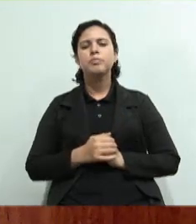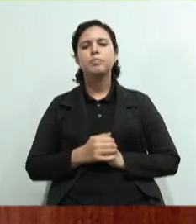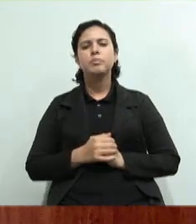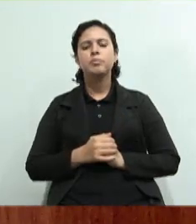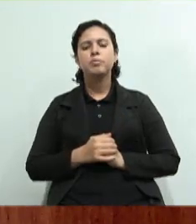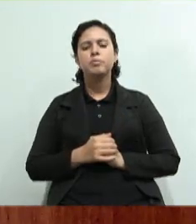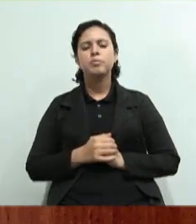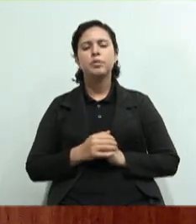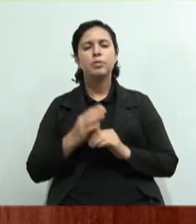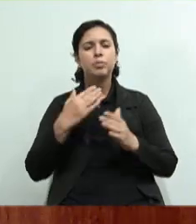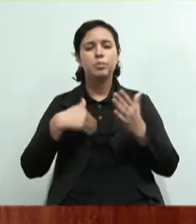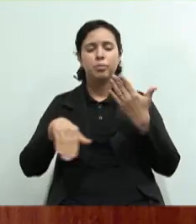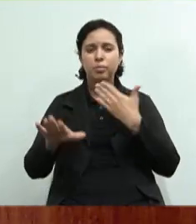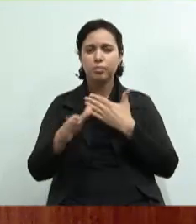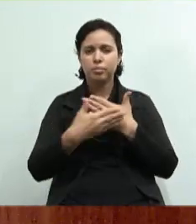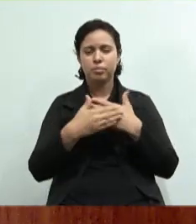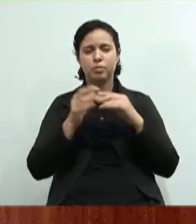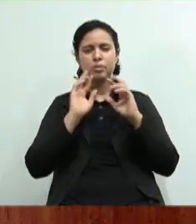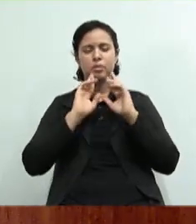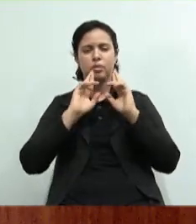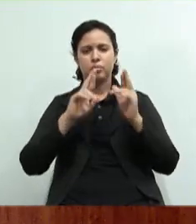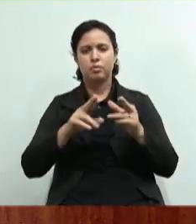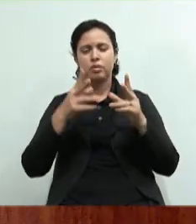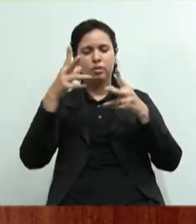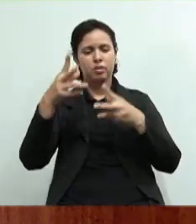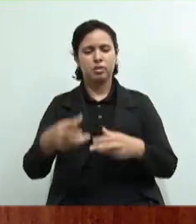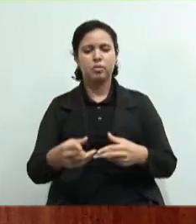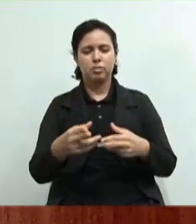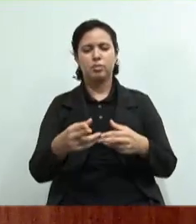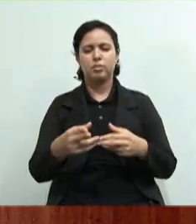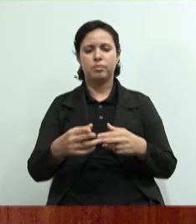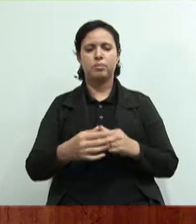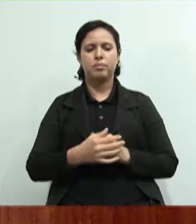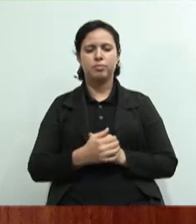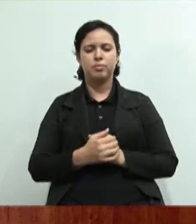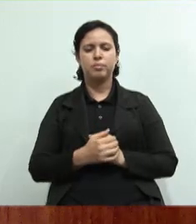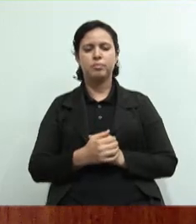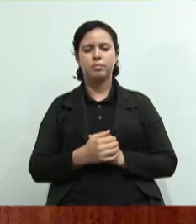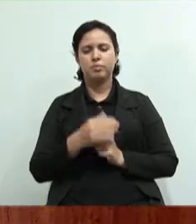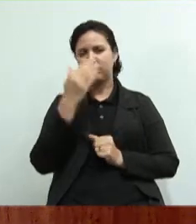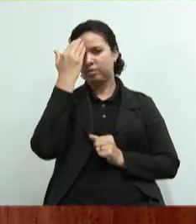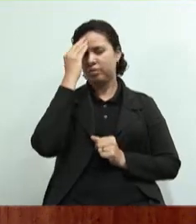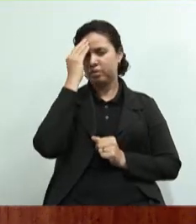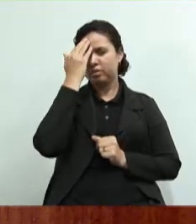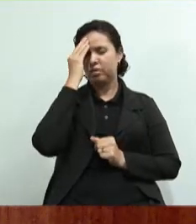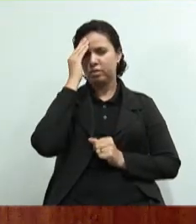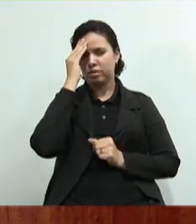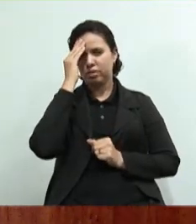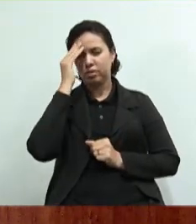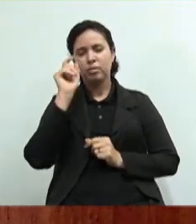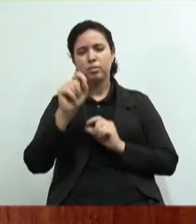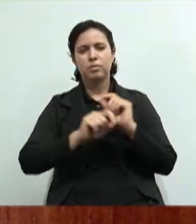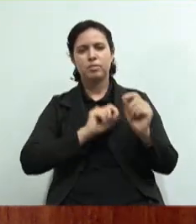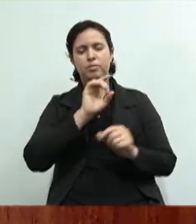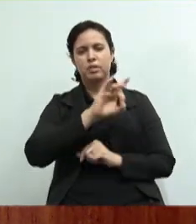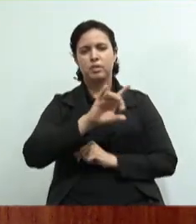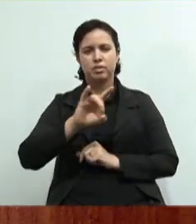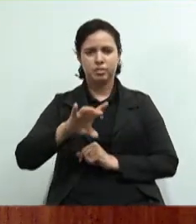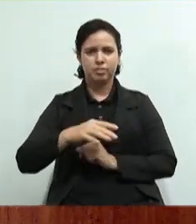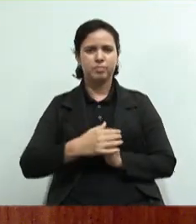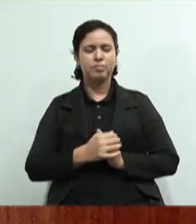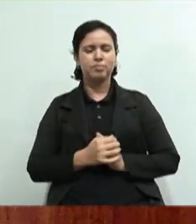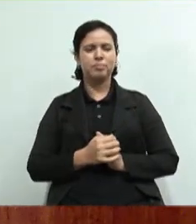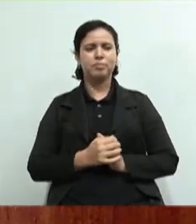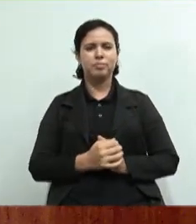de linhas gerais, professora, todos responderam a mesma coisa, né? Entenderam uhum. bem o que quer dizer o PDCA.